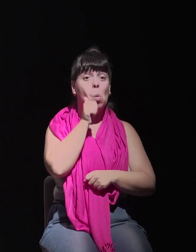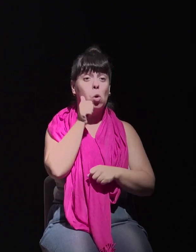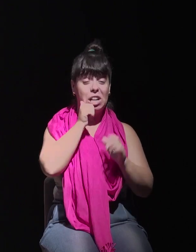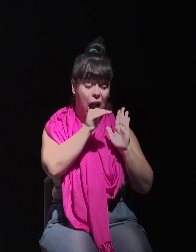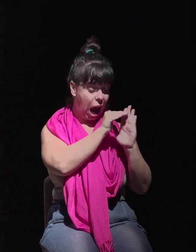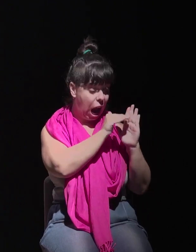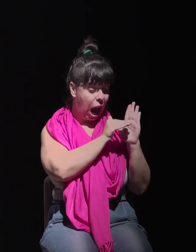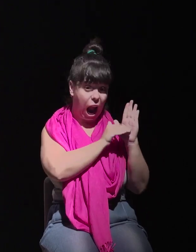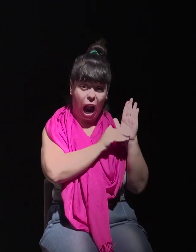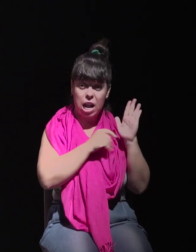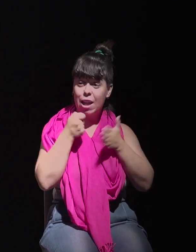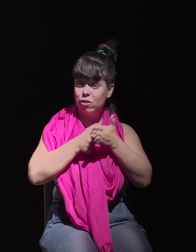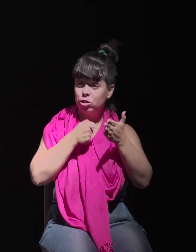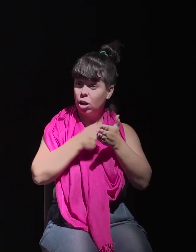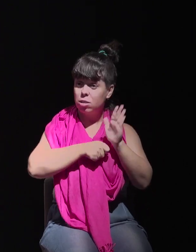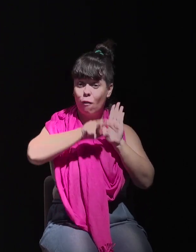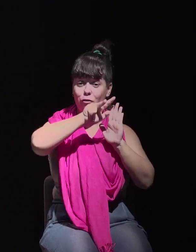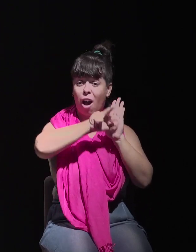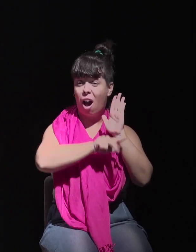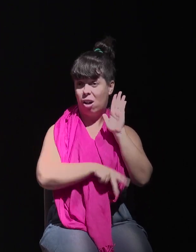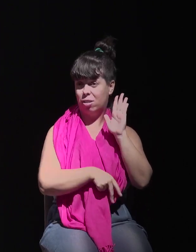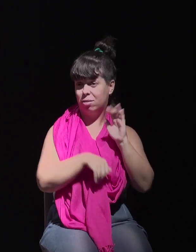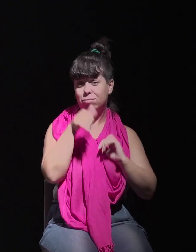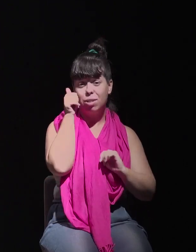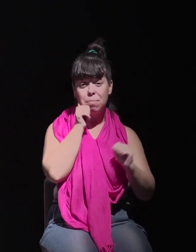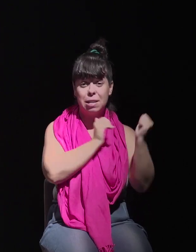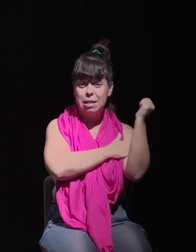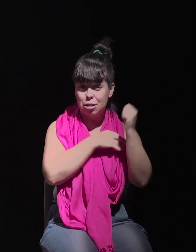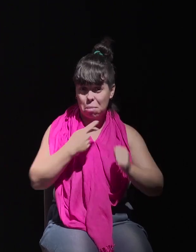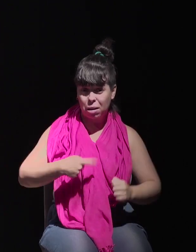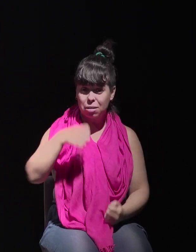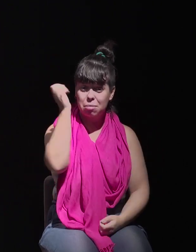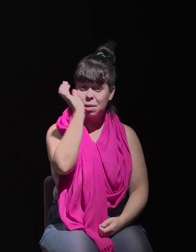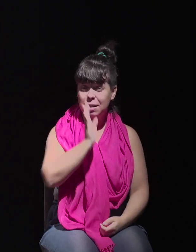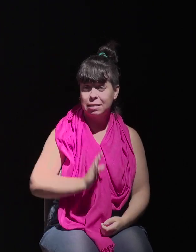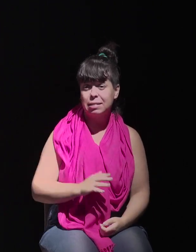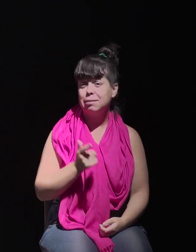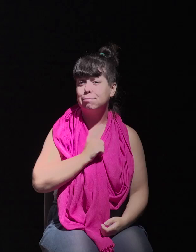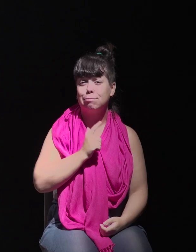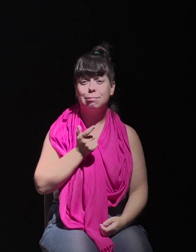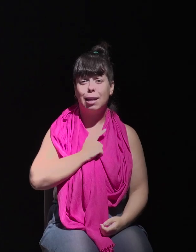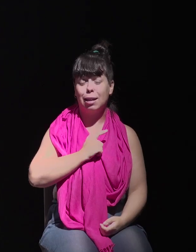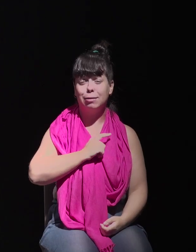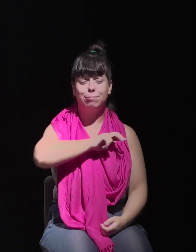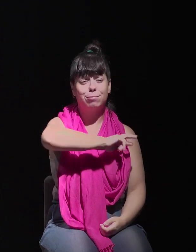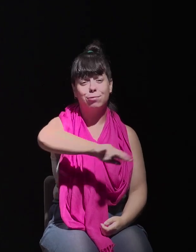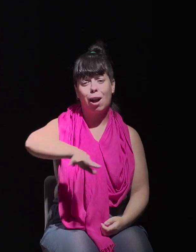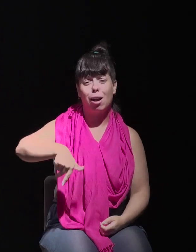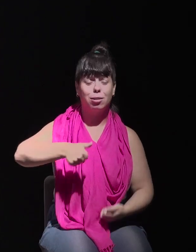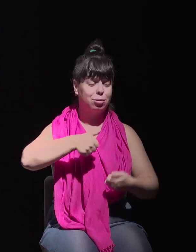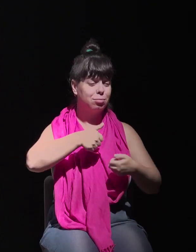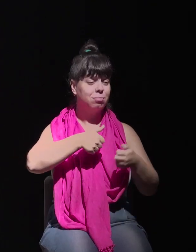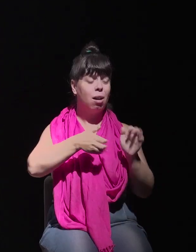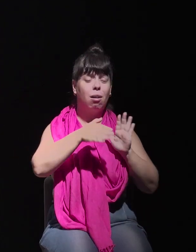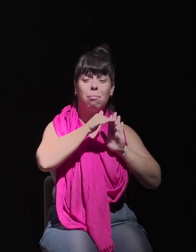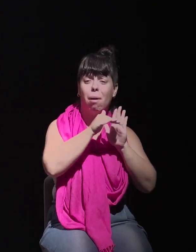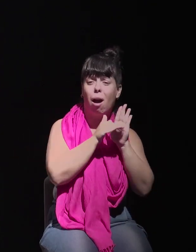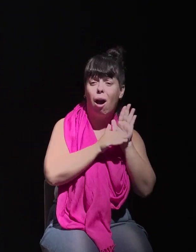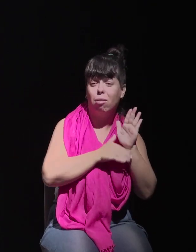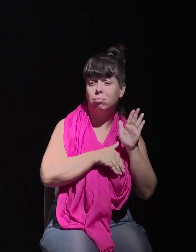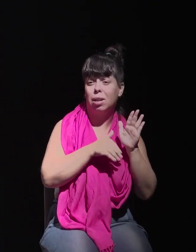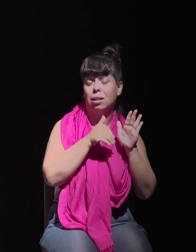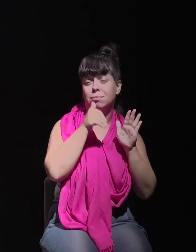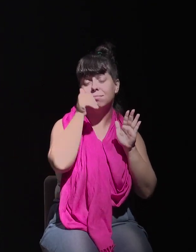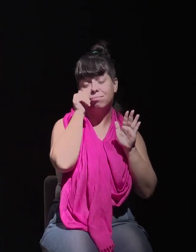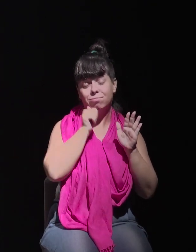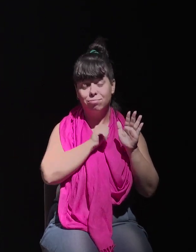O feminismo no Brasil engloba setores que, historicamente, estão envolvidos com pautas feministas, movimentos e partidos de